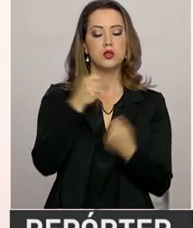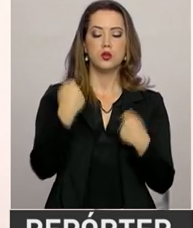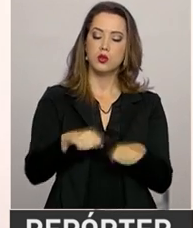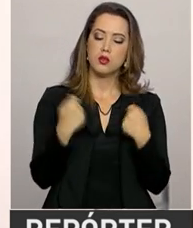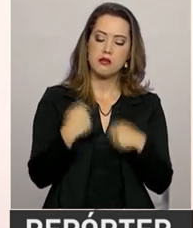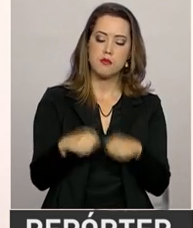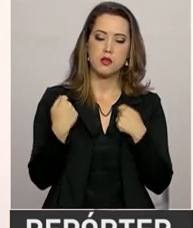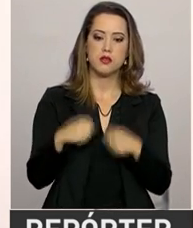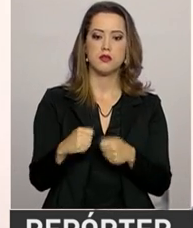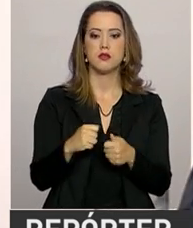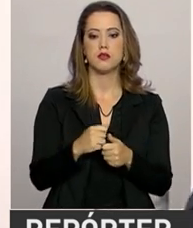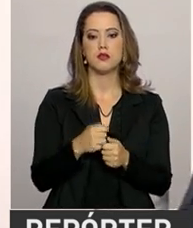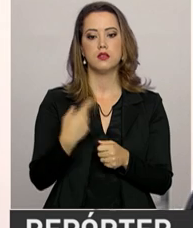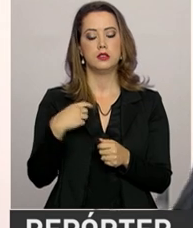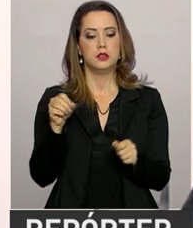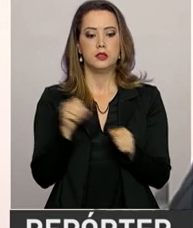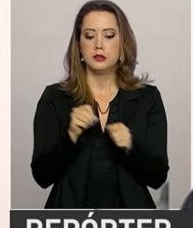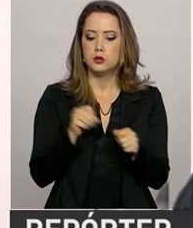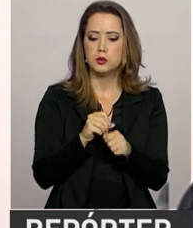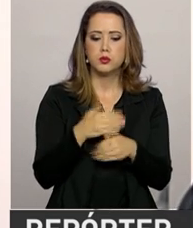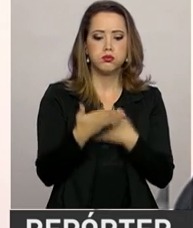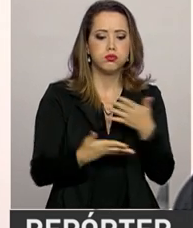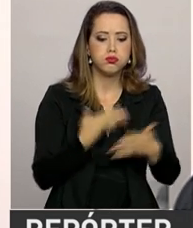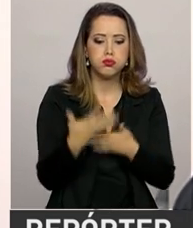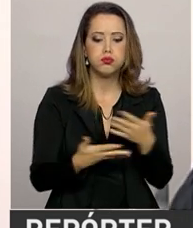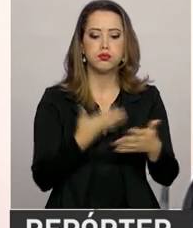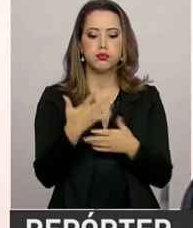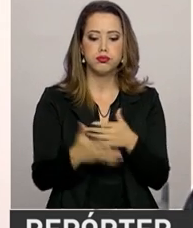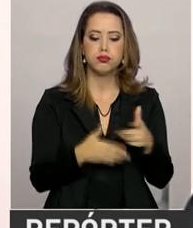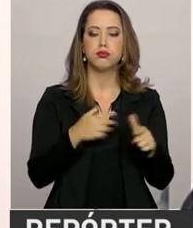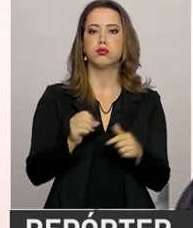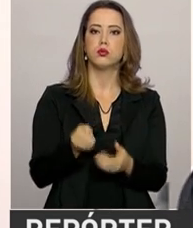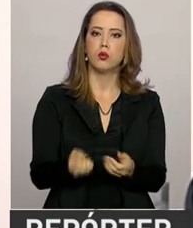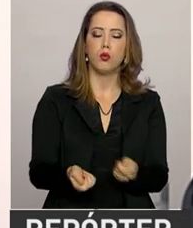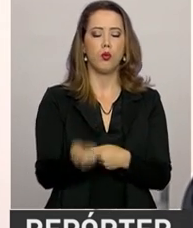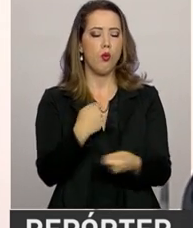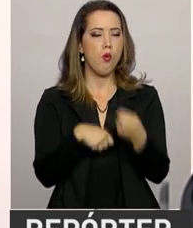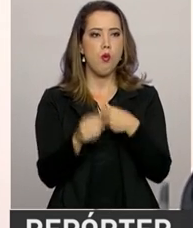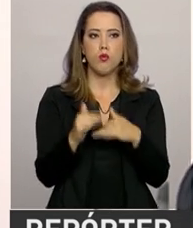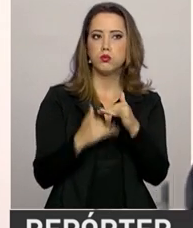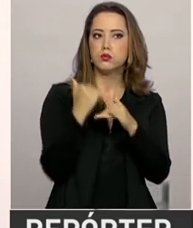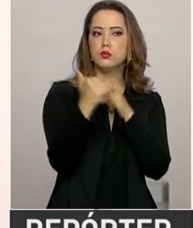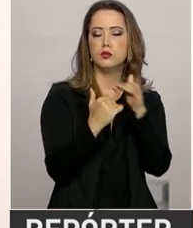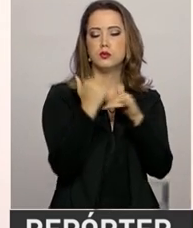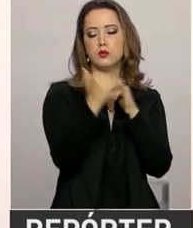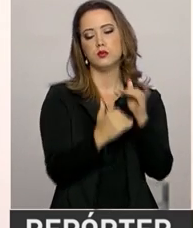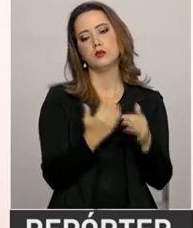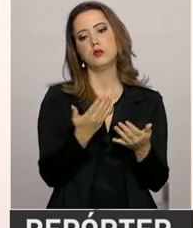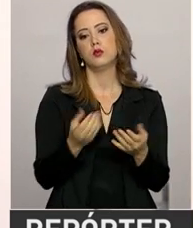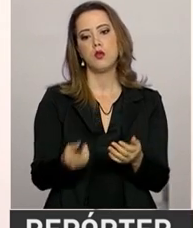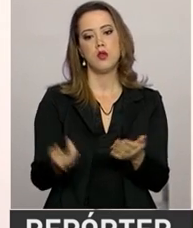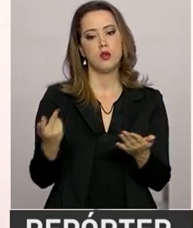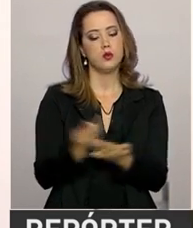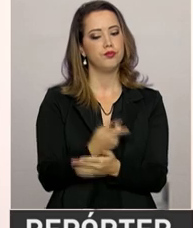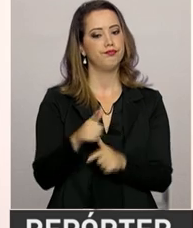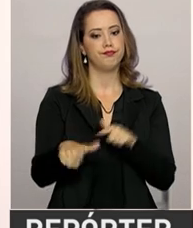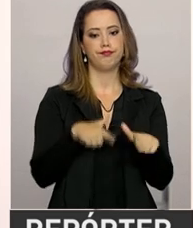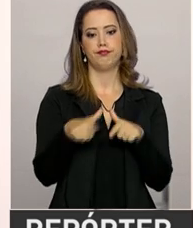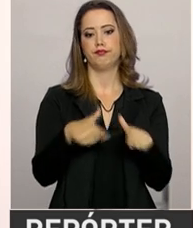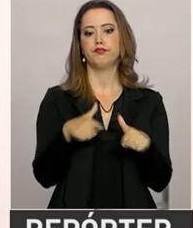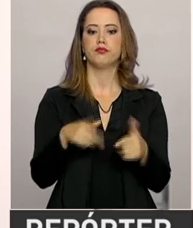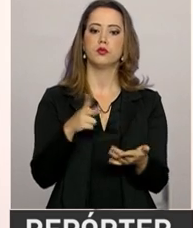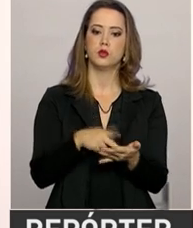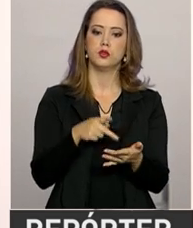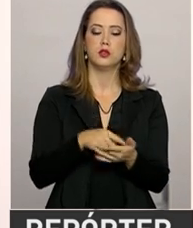eh eh fazer rodar a economia com investimento com crescimento para gerar os empregos necessários e